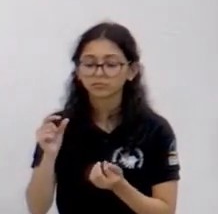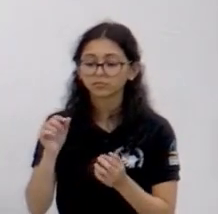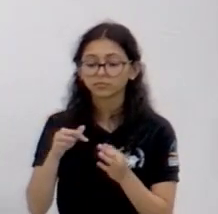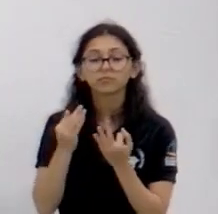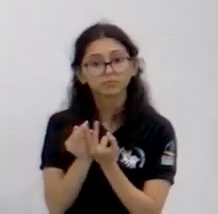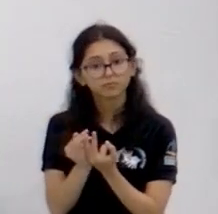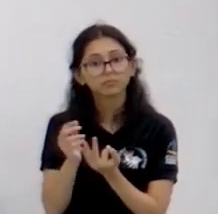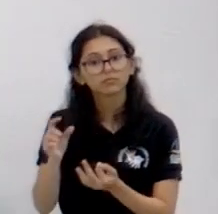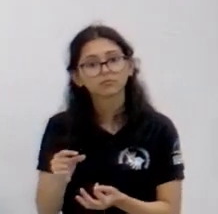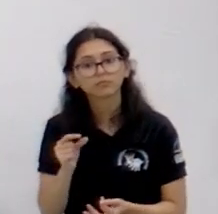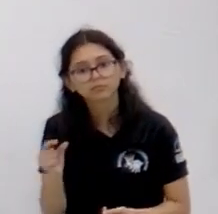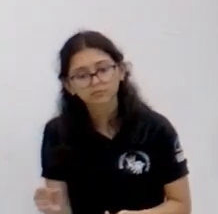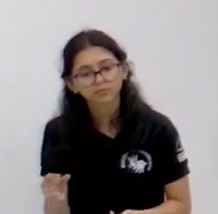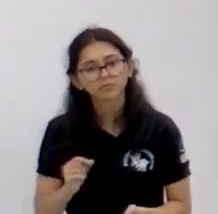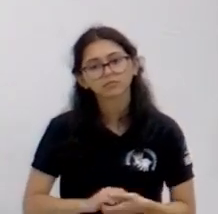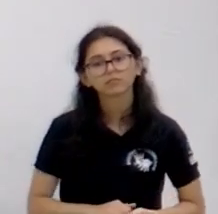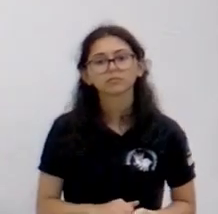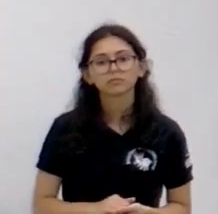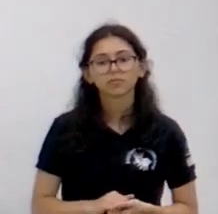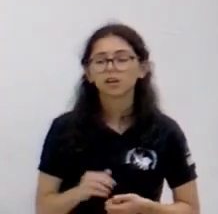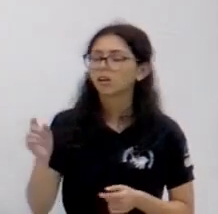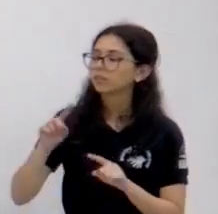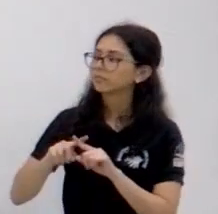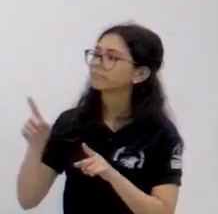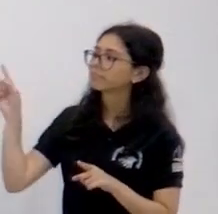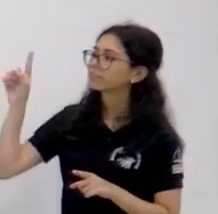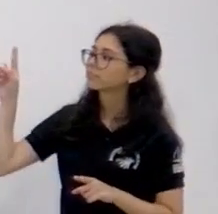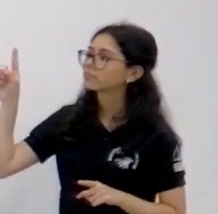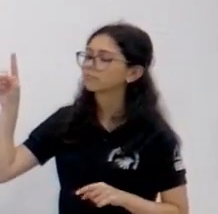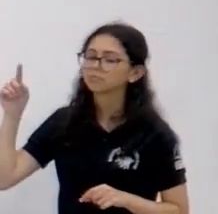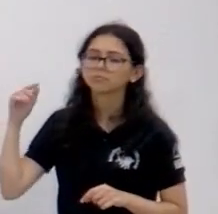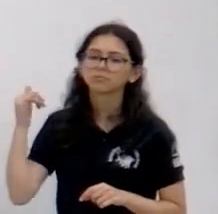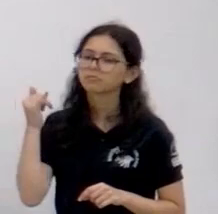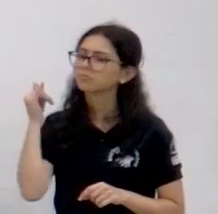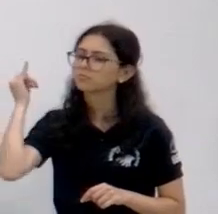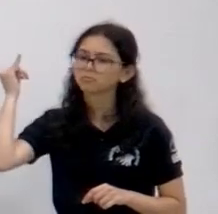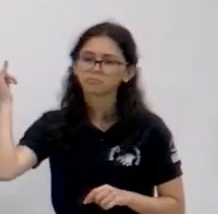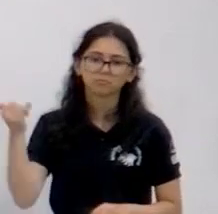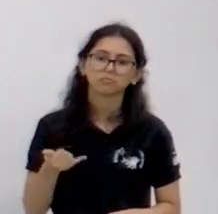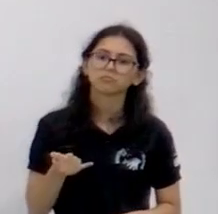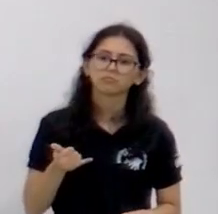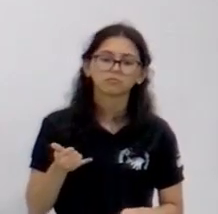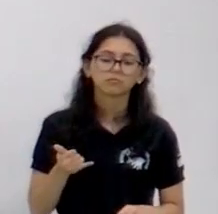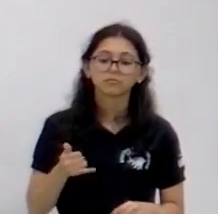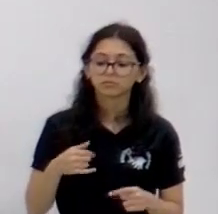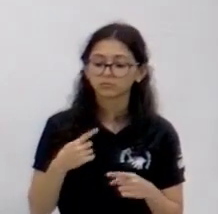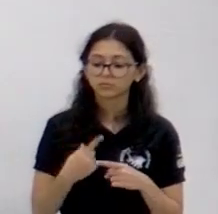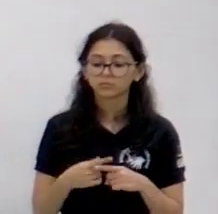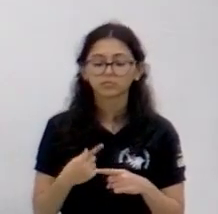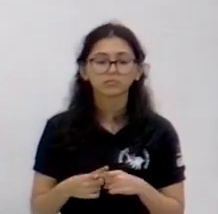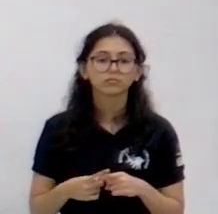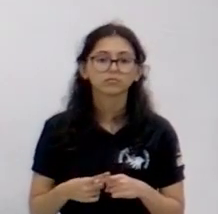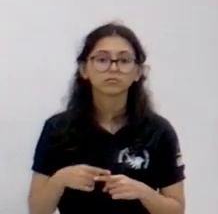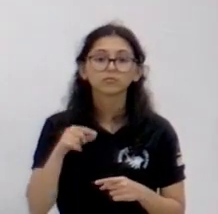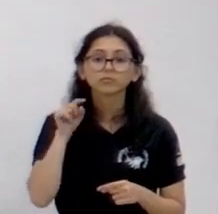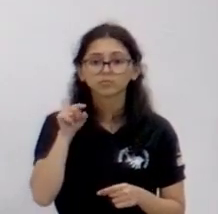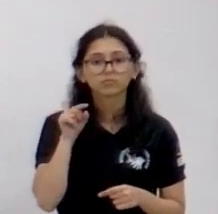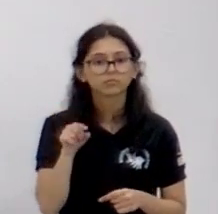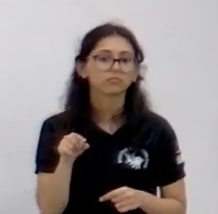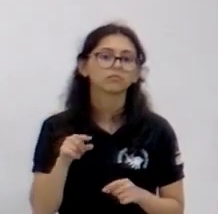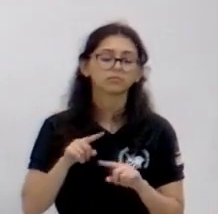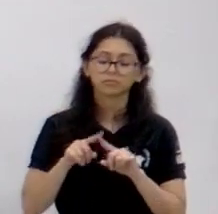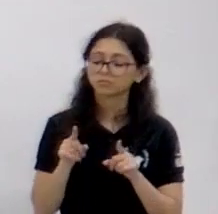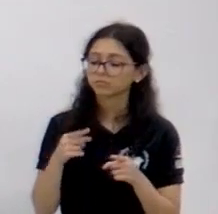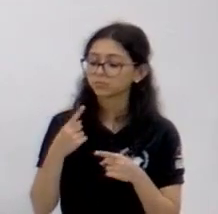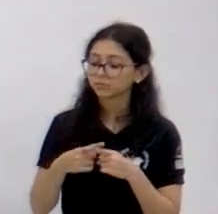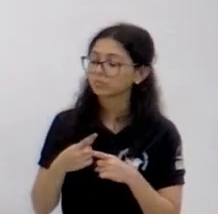pelo seu conhecimento, pelo seu endereço, pelo seu sobrenome, mas porque eu estou guerreando por você. Não